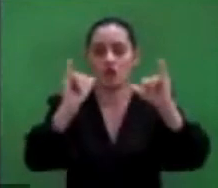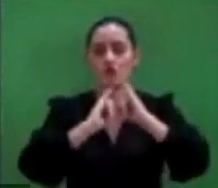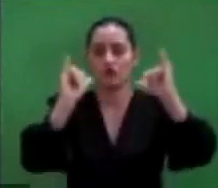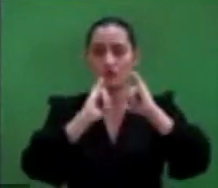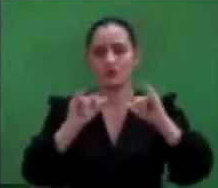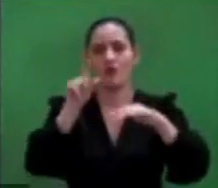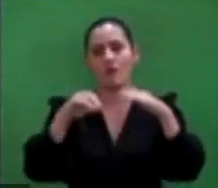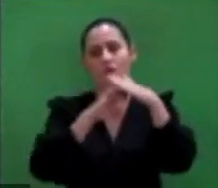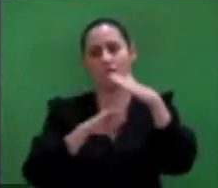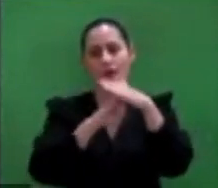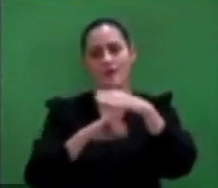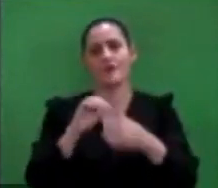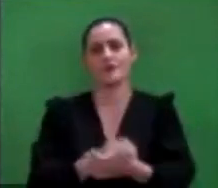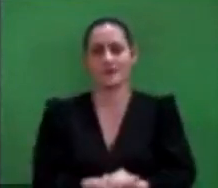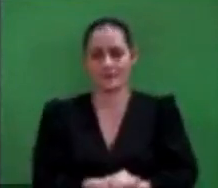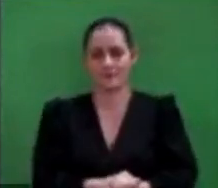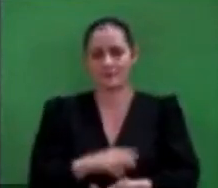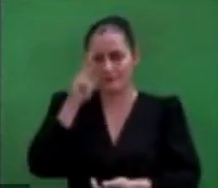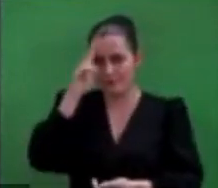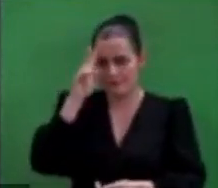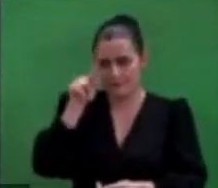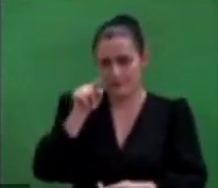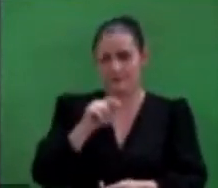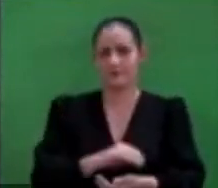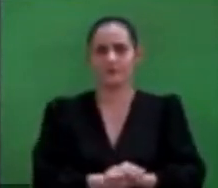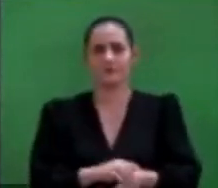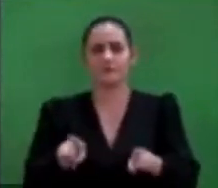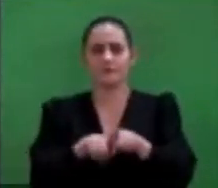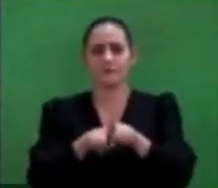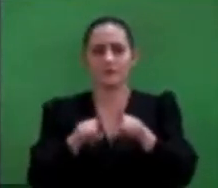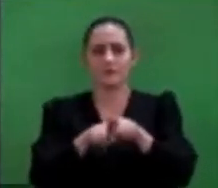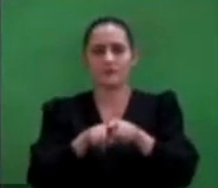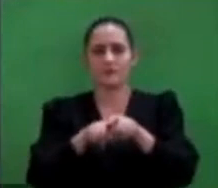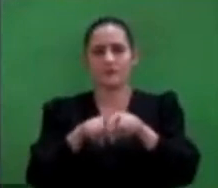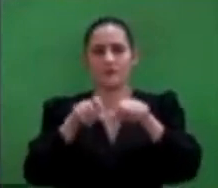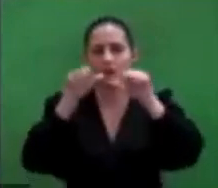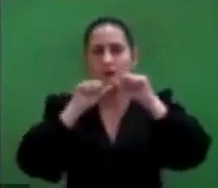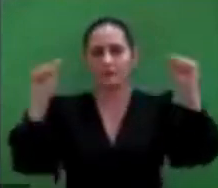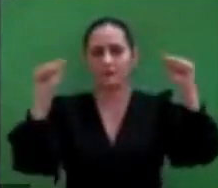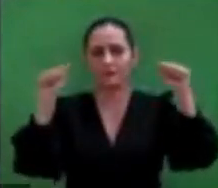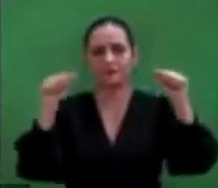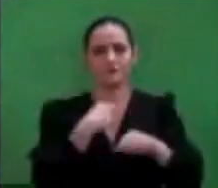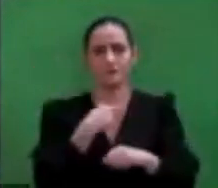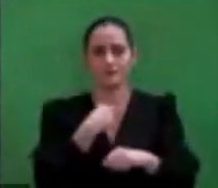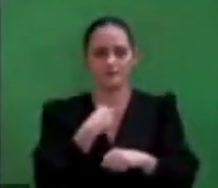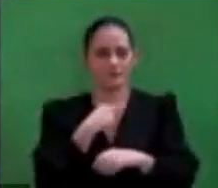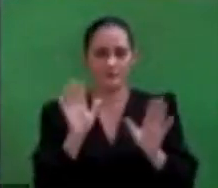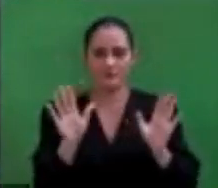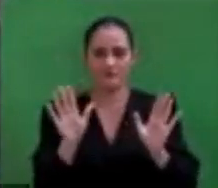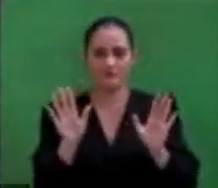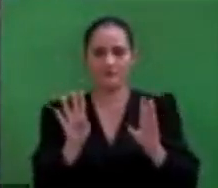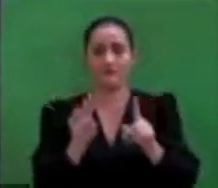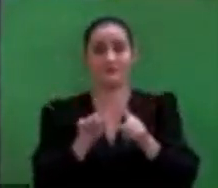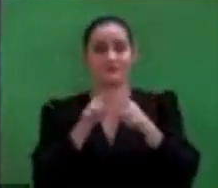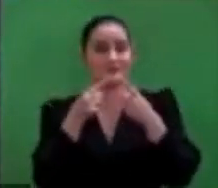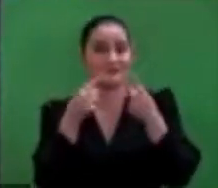Murano. Ah, também assessores que não podiam entrar na folha de pagamento. Amurano!